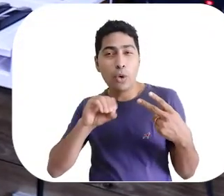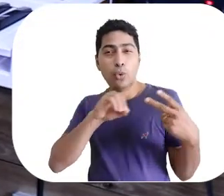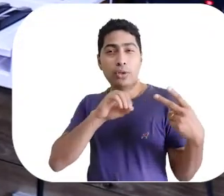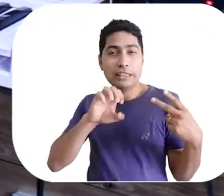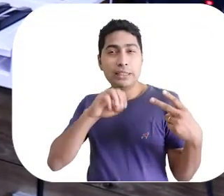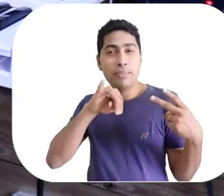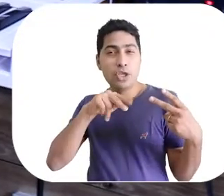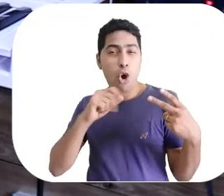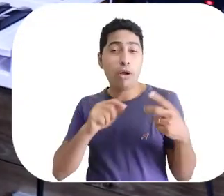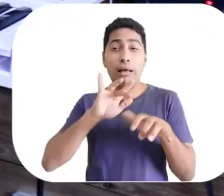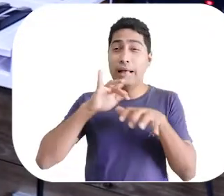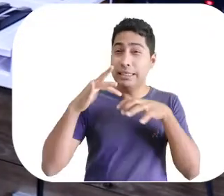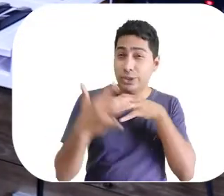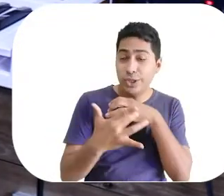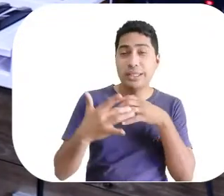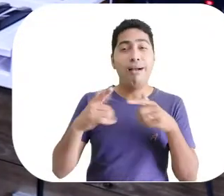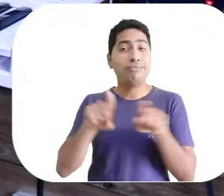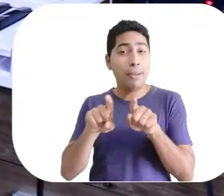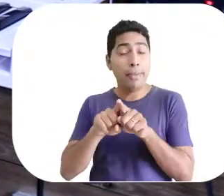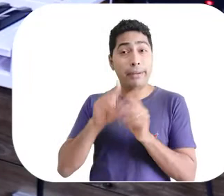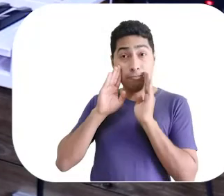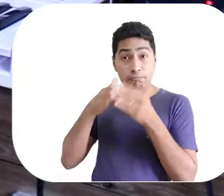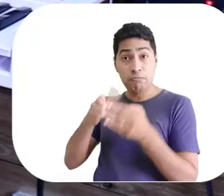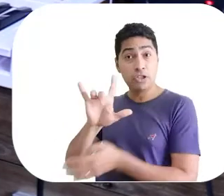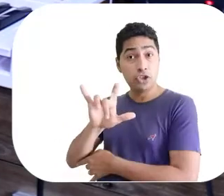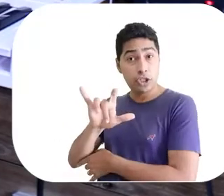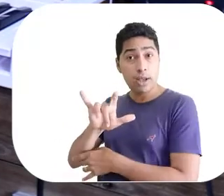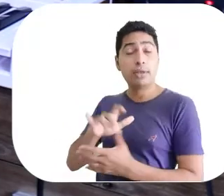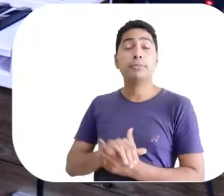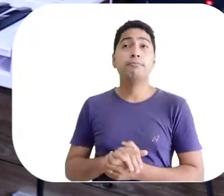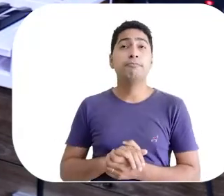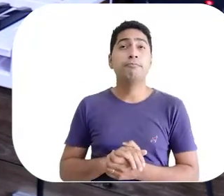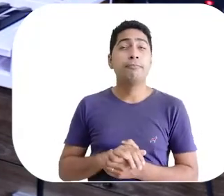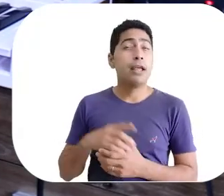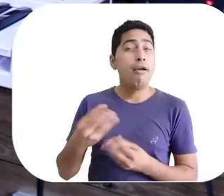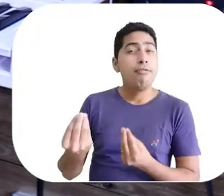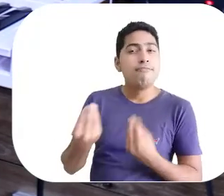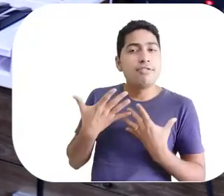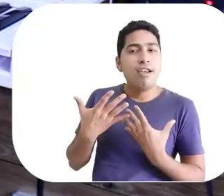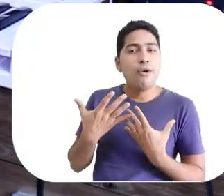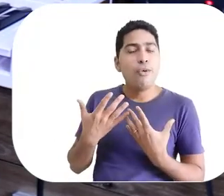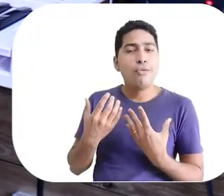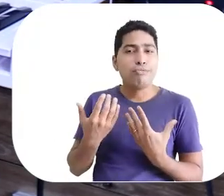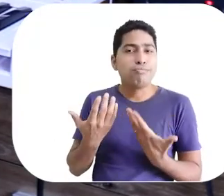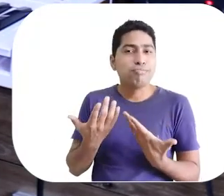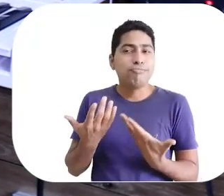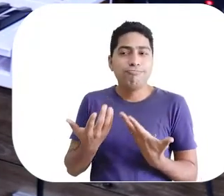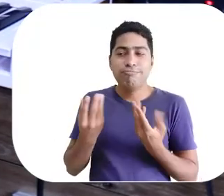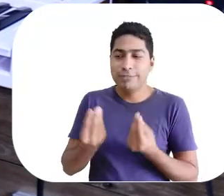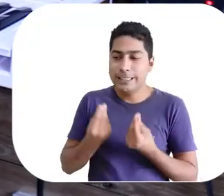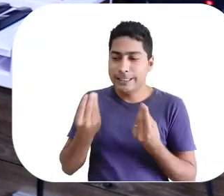com as redes sociais, né? De uma forma particular o Instagram, né? Ele trouxe esse ponto também, né? Esse ponto de